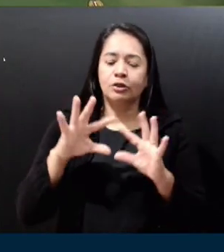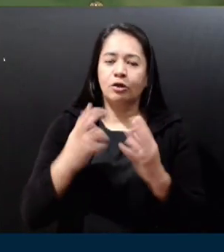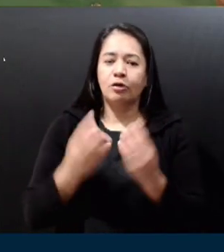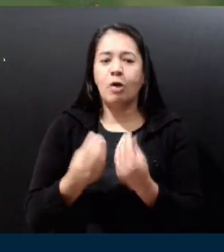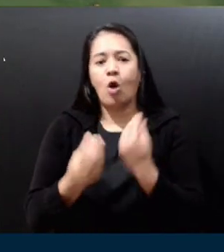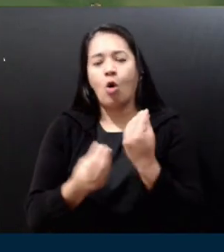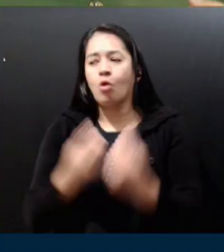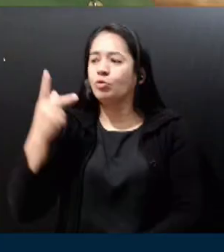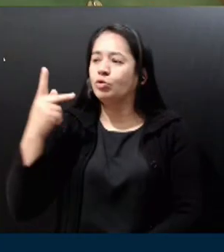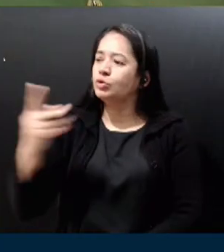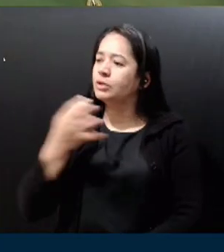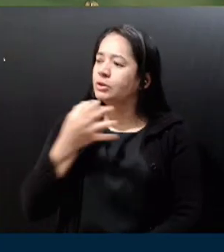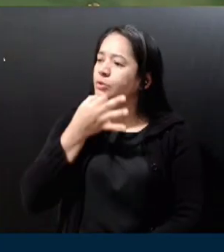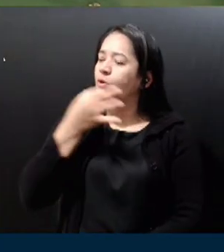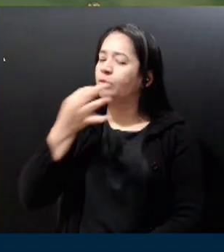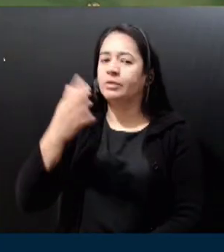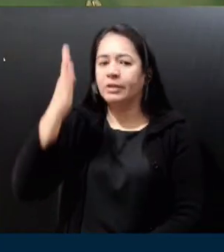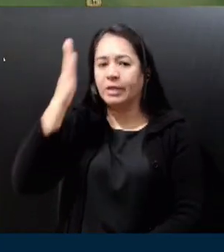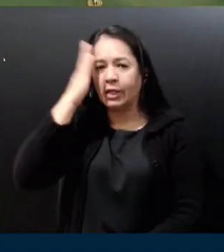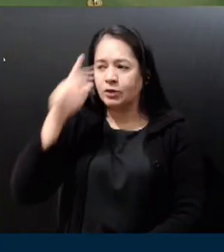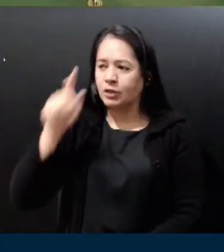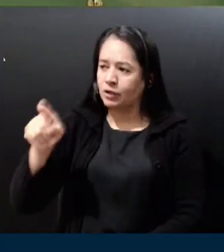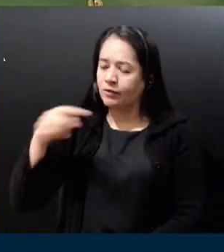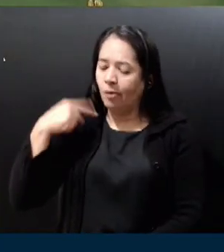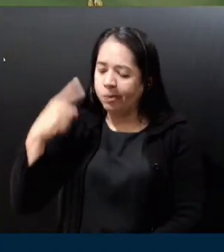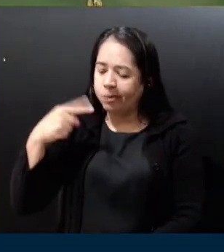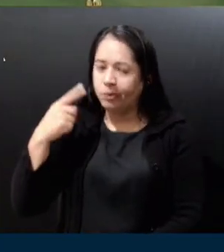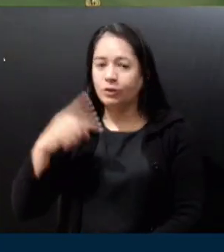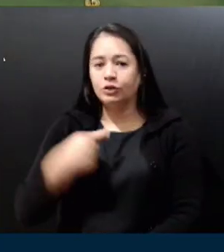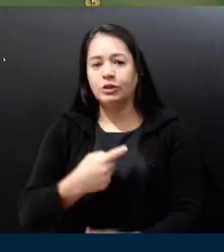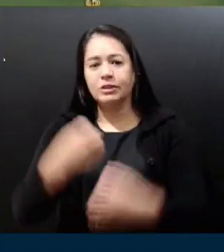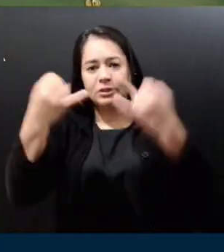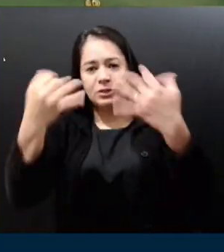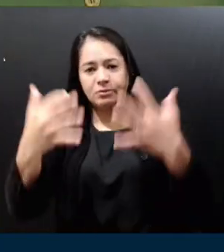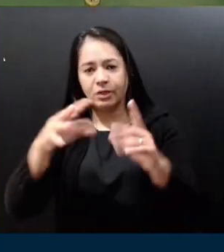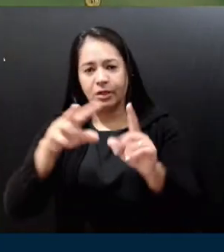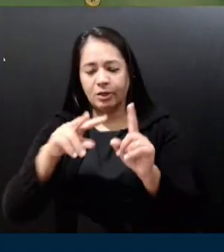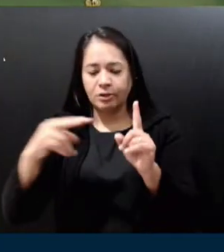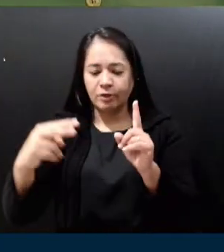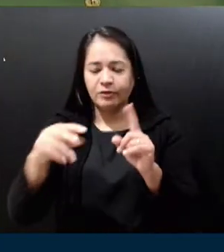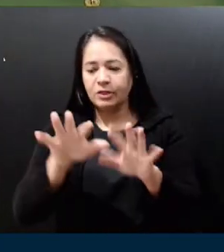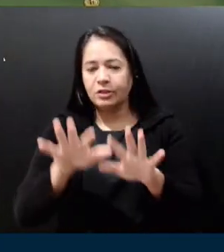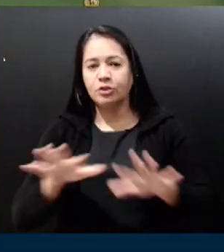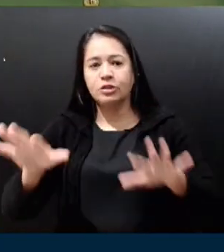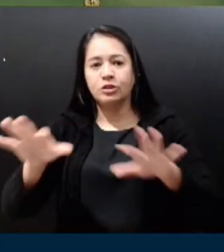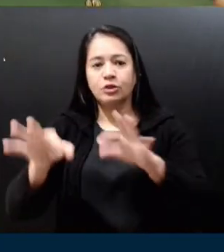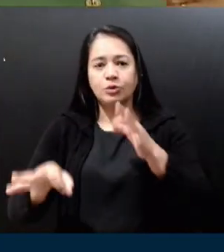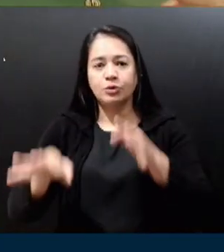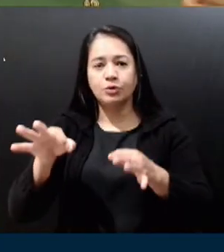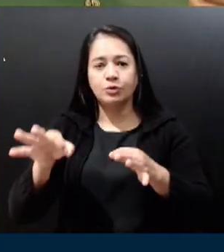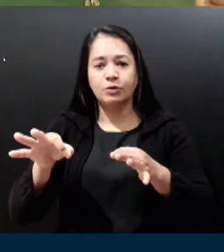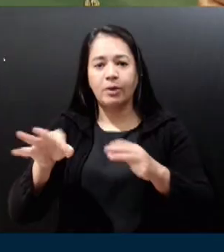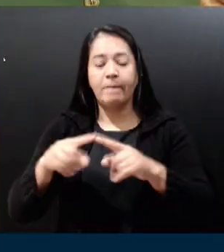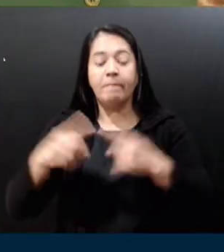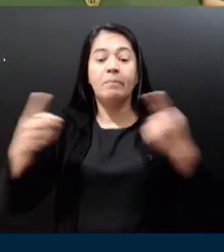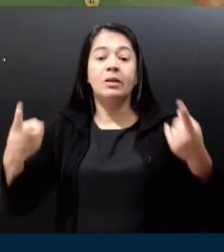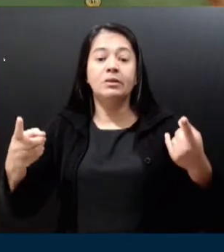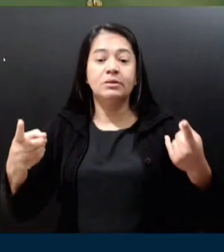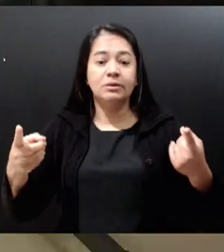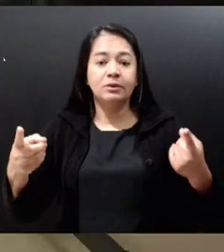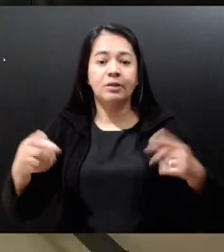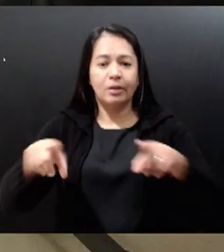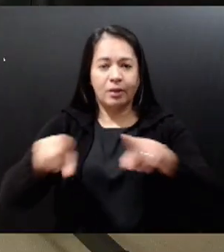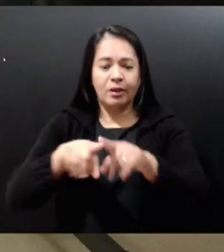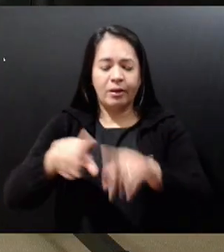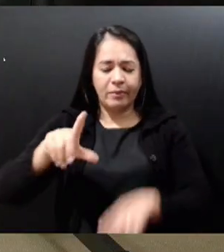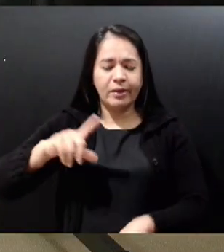que o senhor é advogado, nós estamos falando da visão do ponto de vista jurídico, mas também tem aí uma